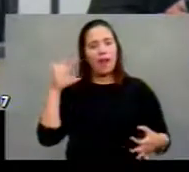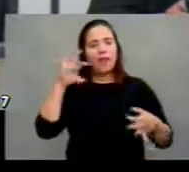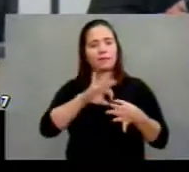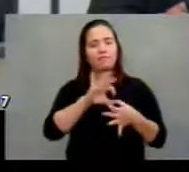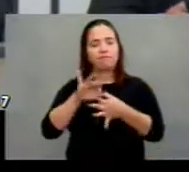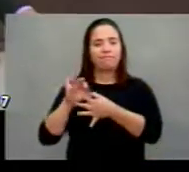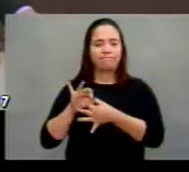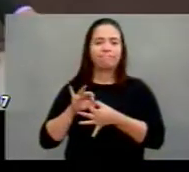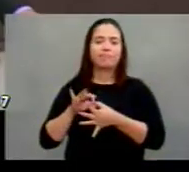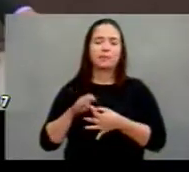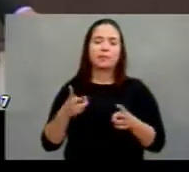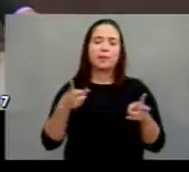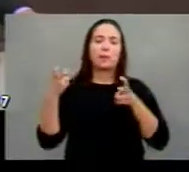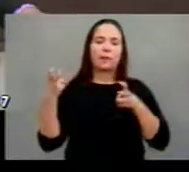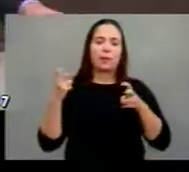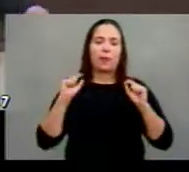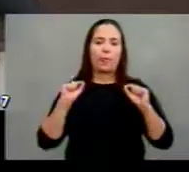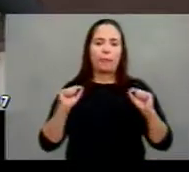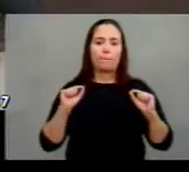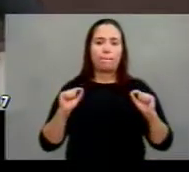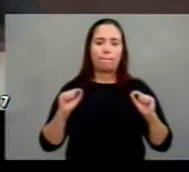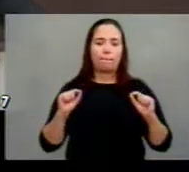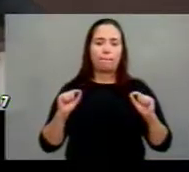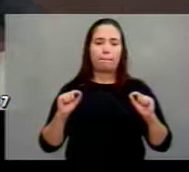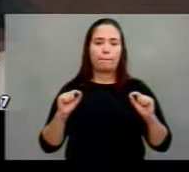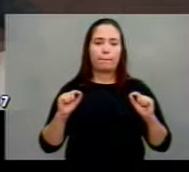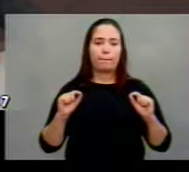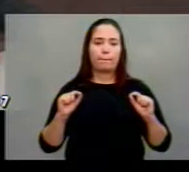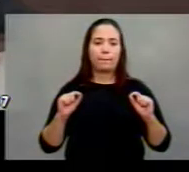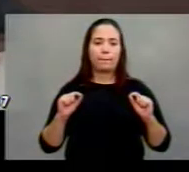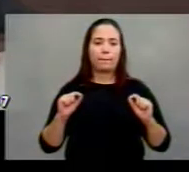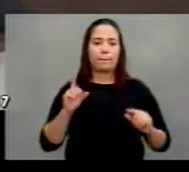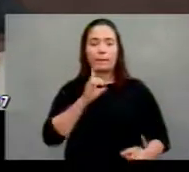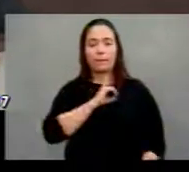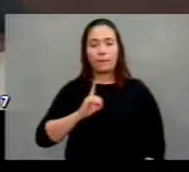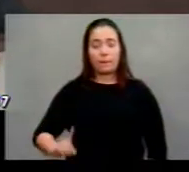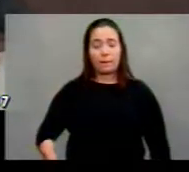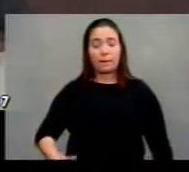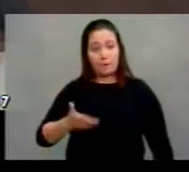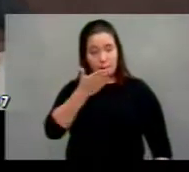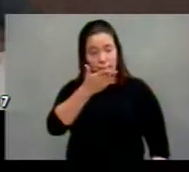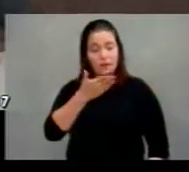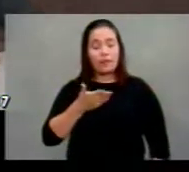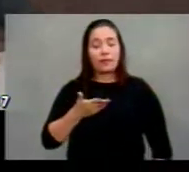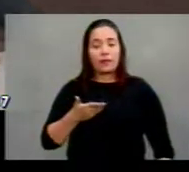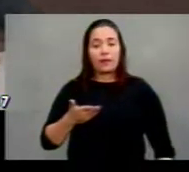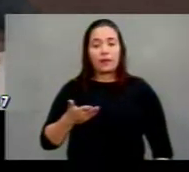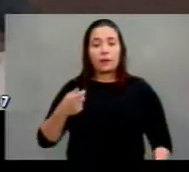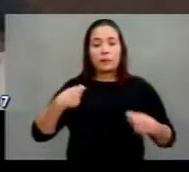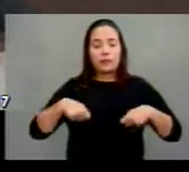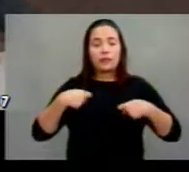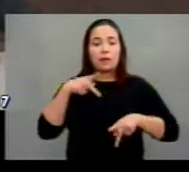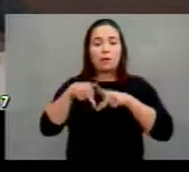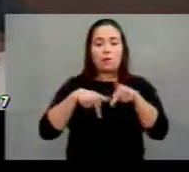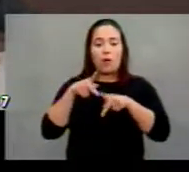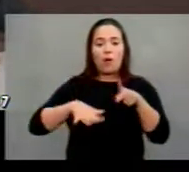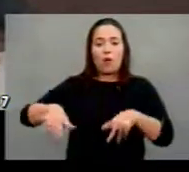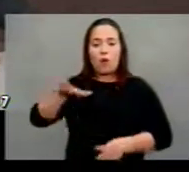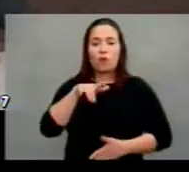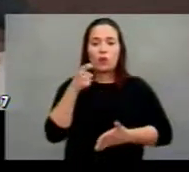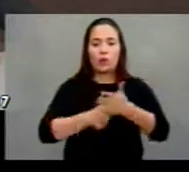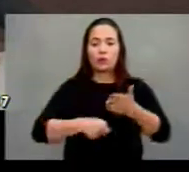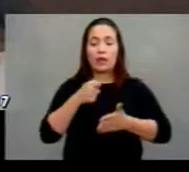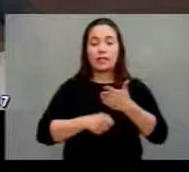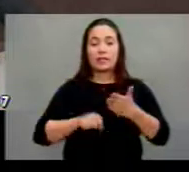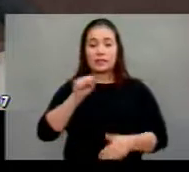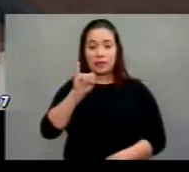e, sem dúvida alguma, determinadas questões, deputado Julinho, são indelegáveis. Cabe ao povo brasileiro lutar. Se o